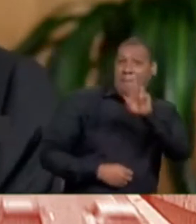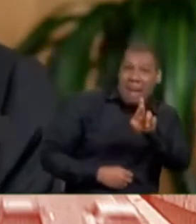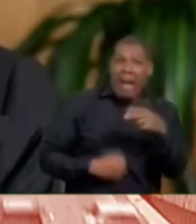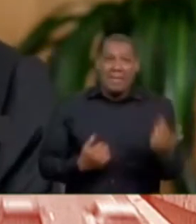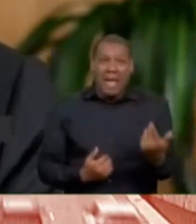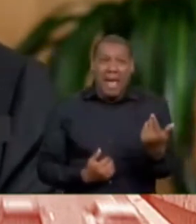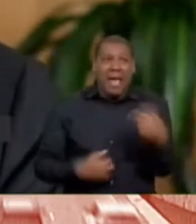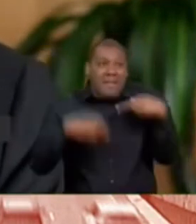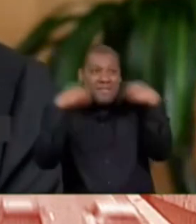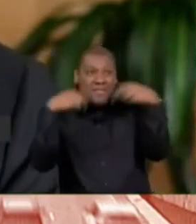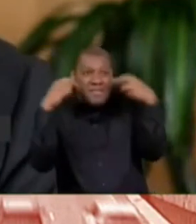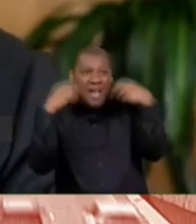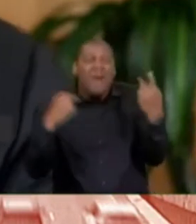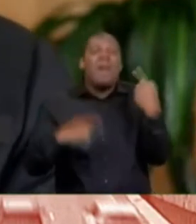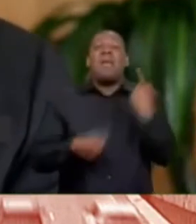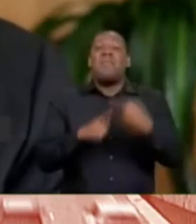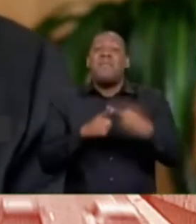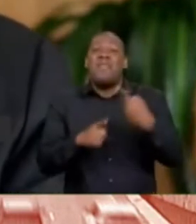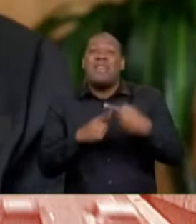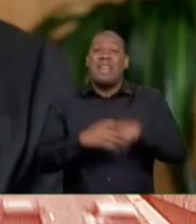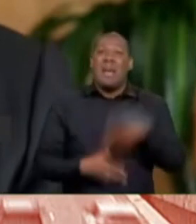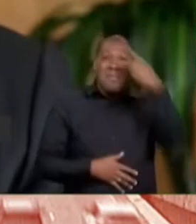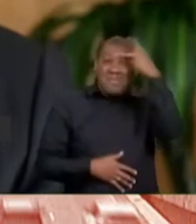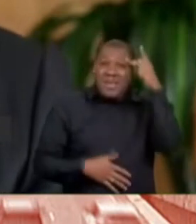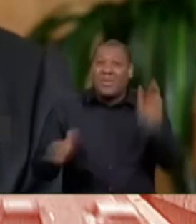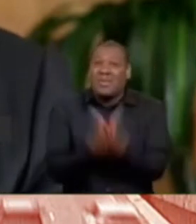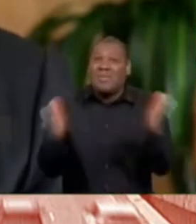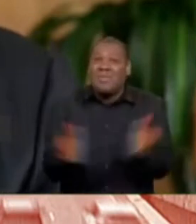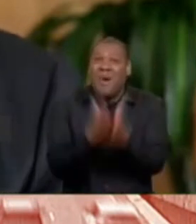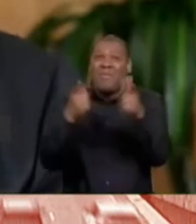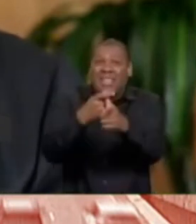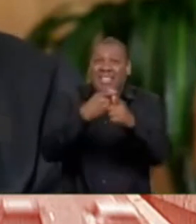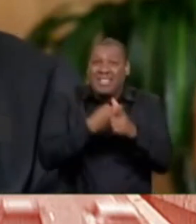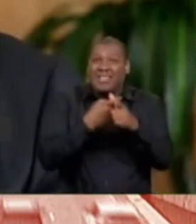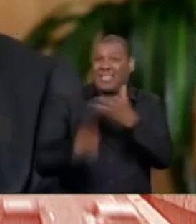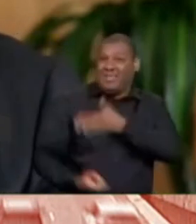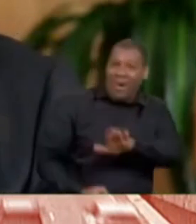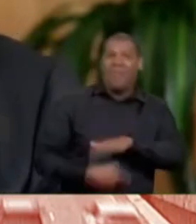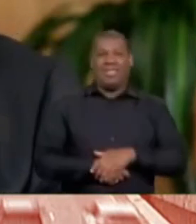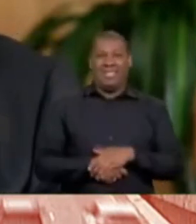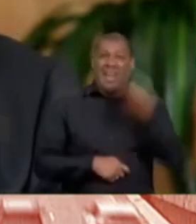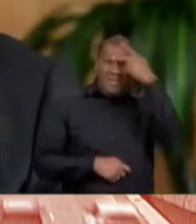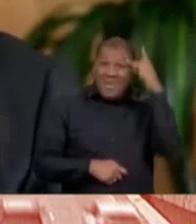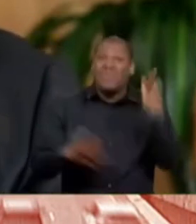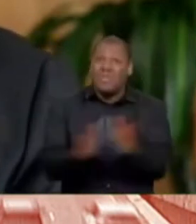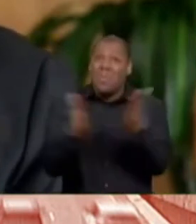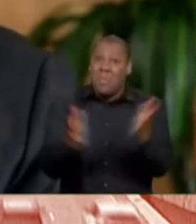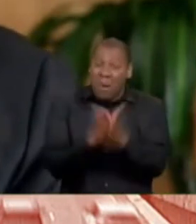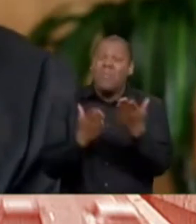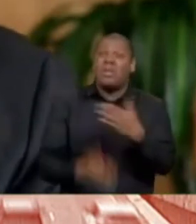E as dívidas, elas são muito curiosas, porque 40 milhões de brasileiros estão devendo